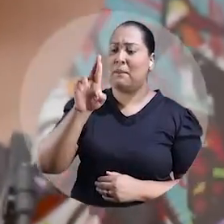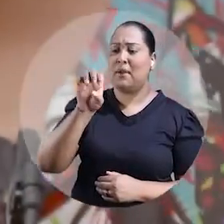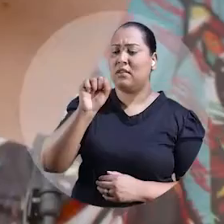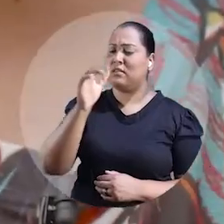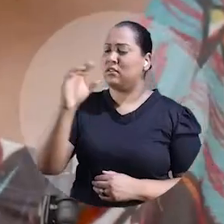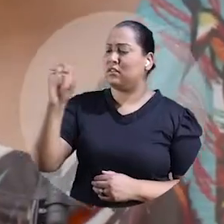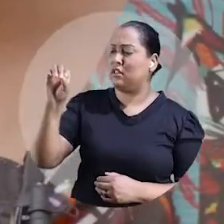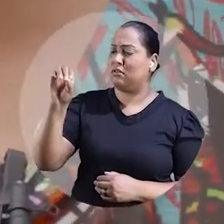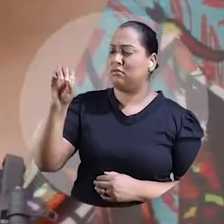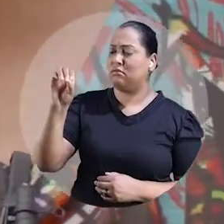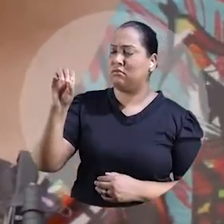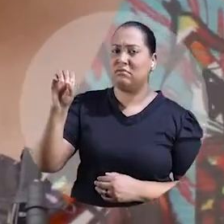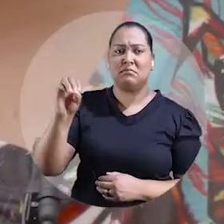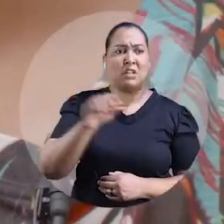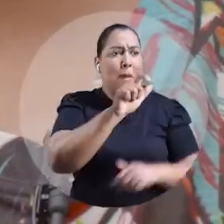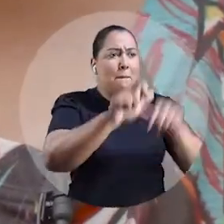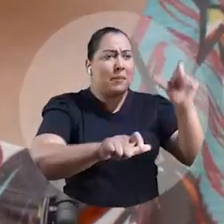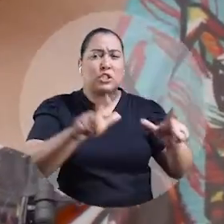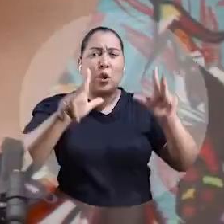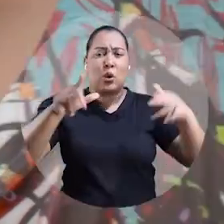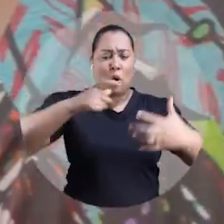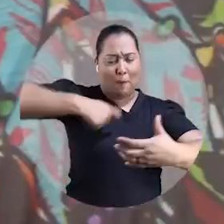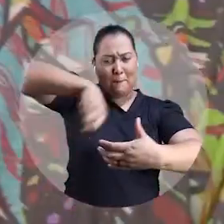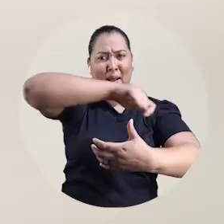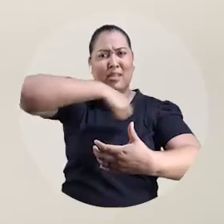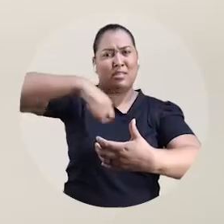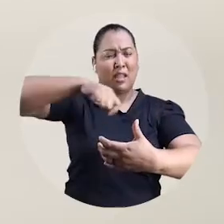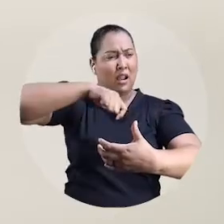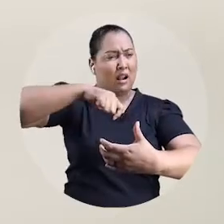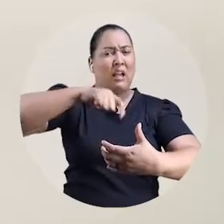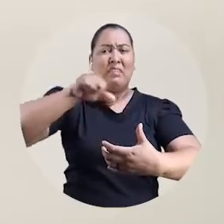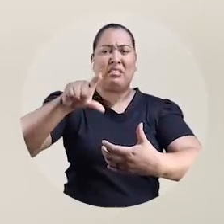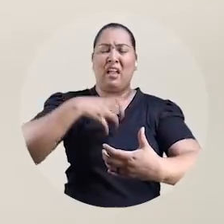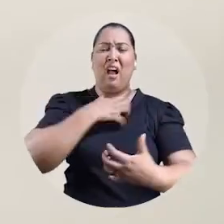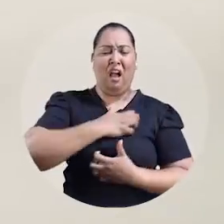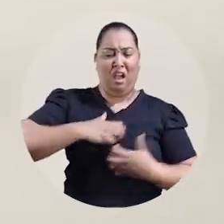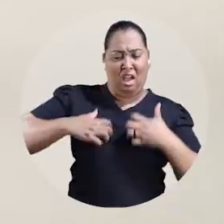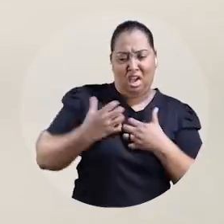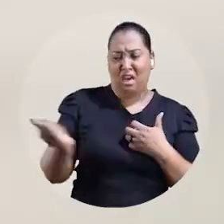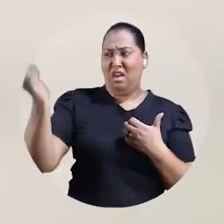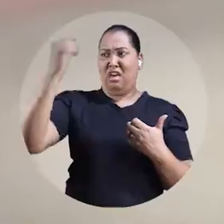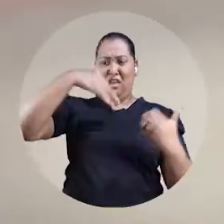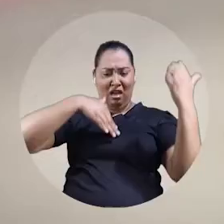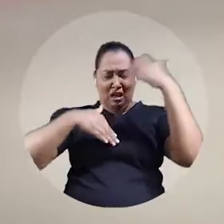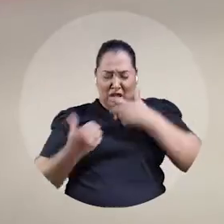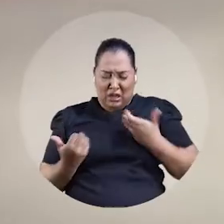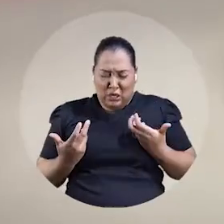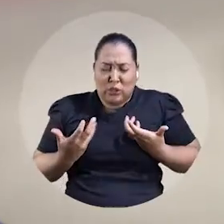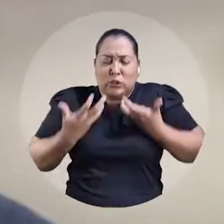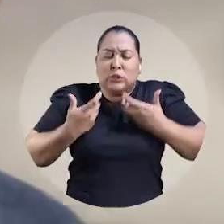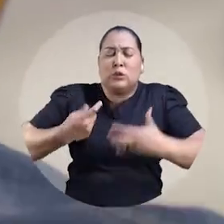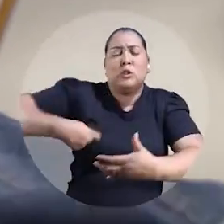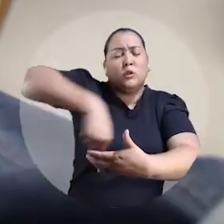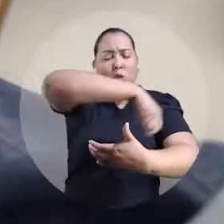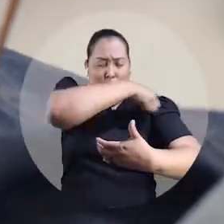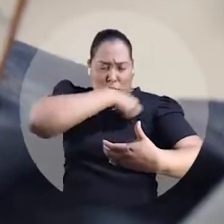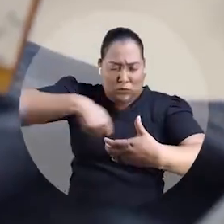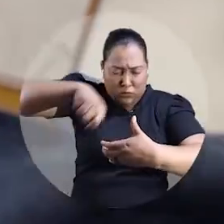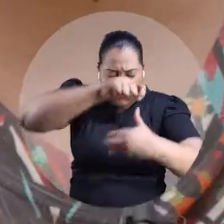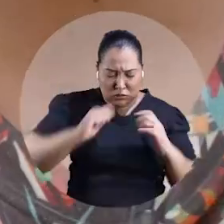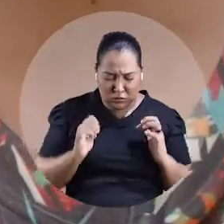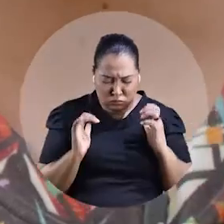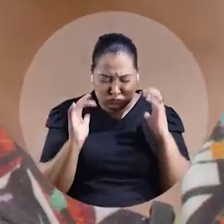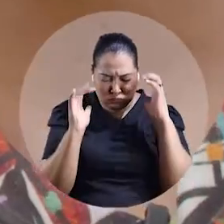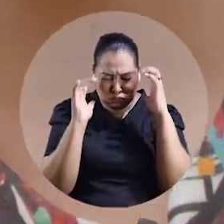Depressão. Pessoas são panelas, a cozinhar angústias, suportando a pressão sem dar cabo de si. Apitam e dão sinais de